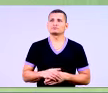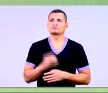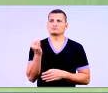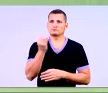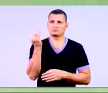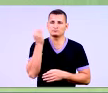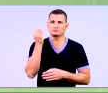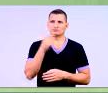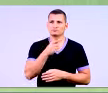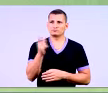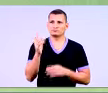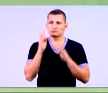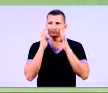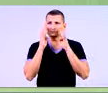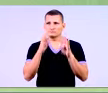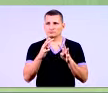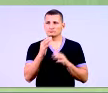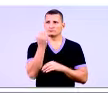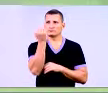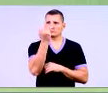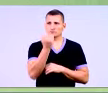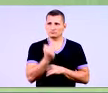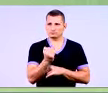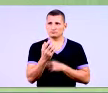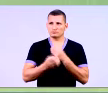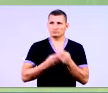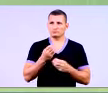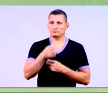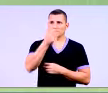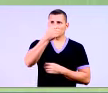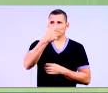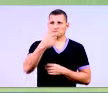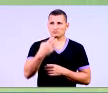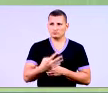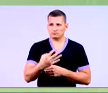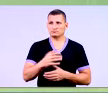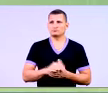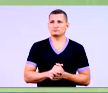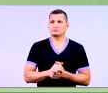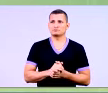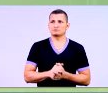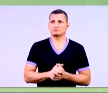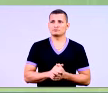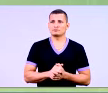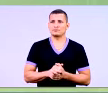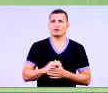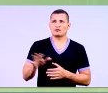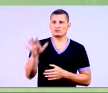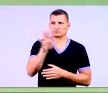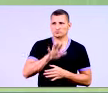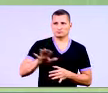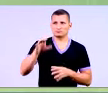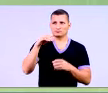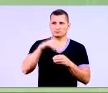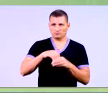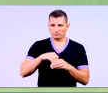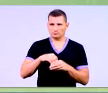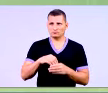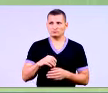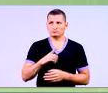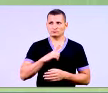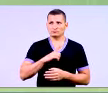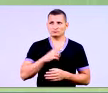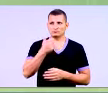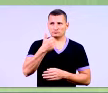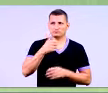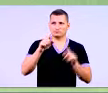vocês se atentarem sobre essa ordem de prioridade está no caso da prioridade geral dentro das expressões eu tenho